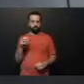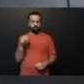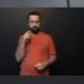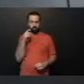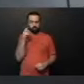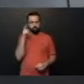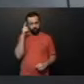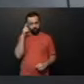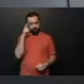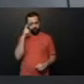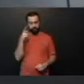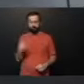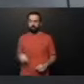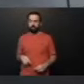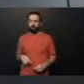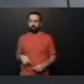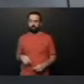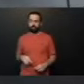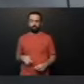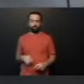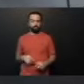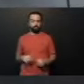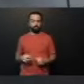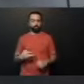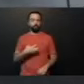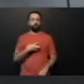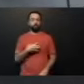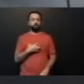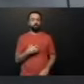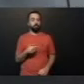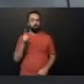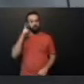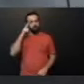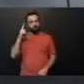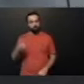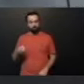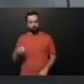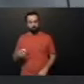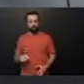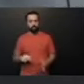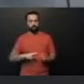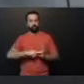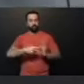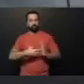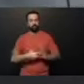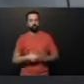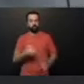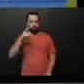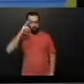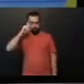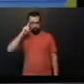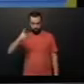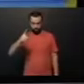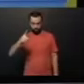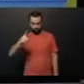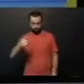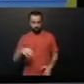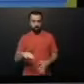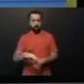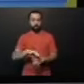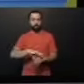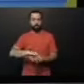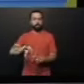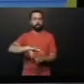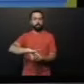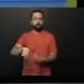Retomando, modo imperativo expressa uma ordem, um